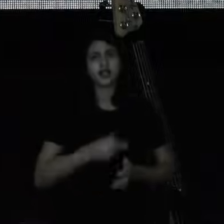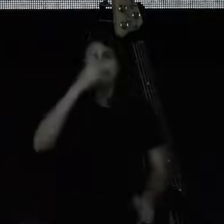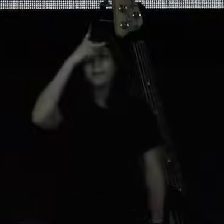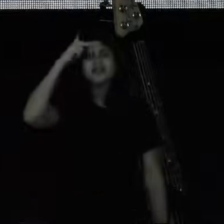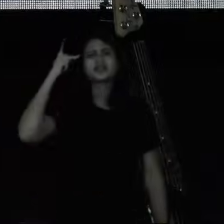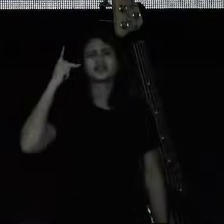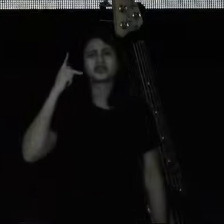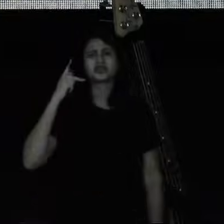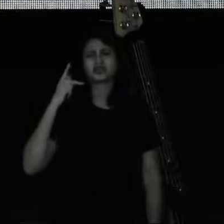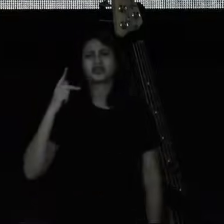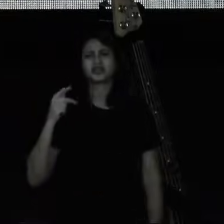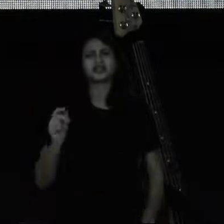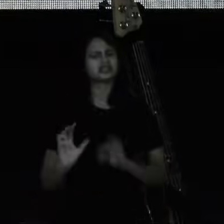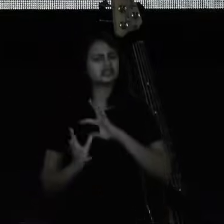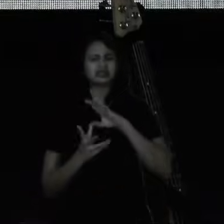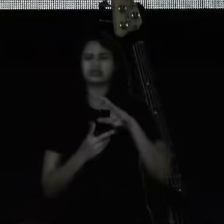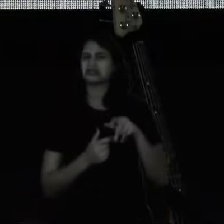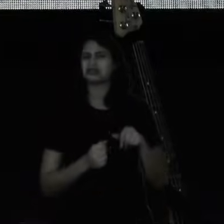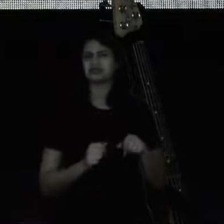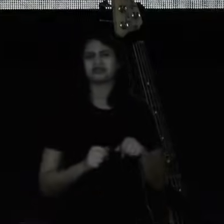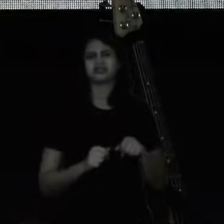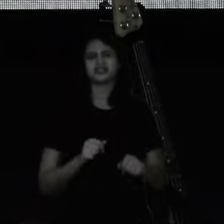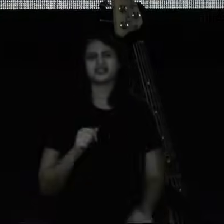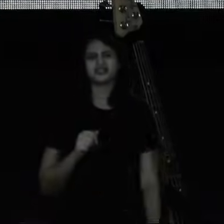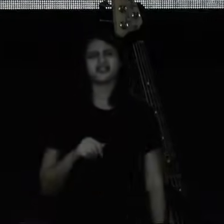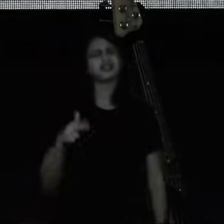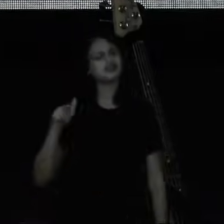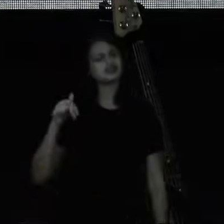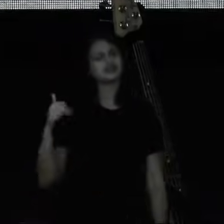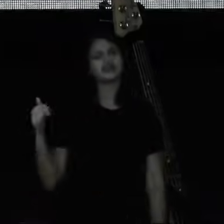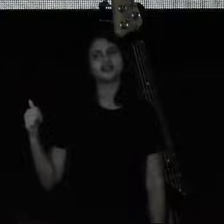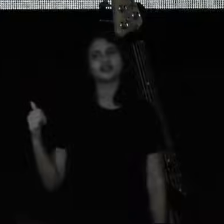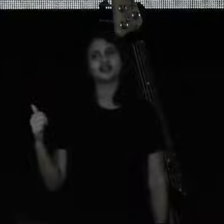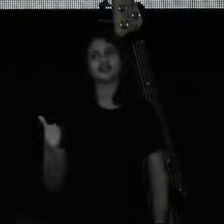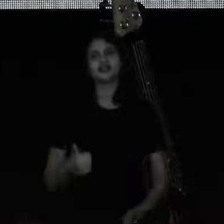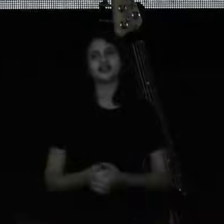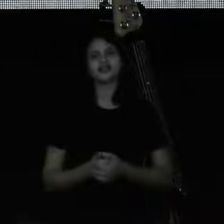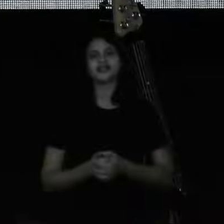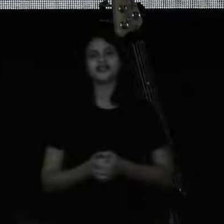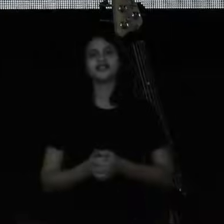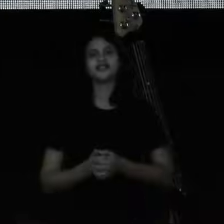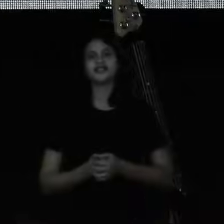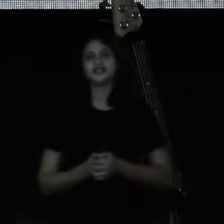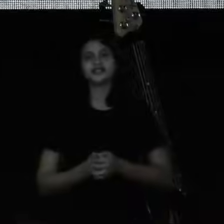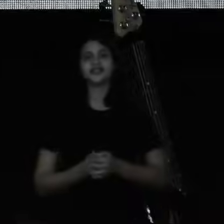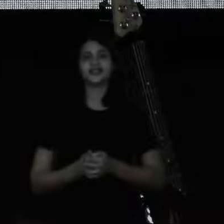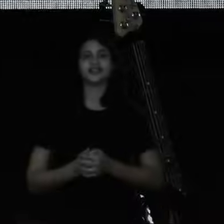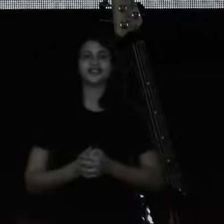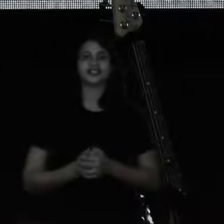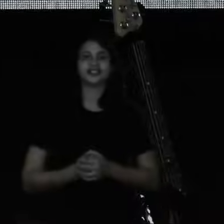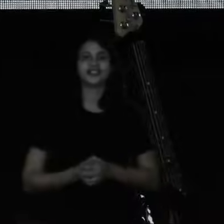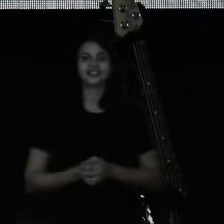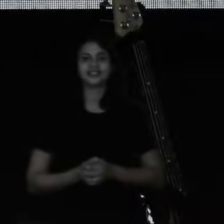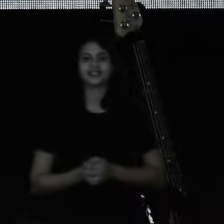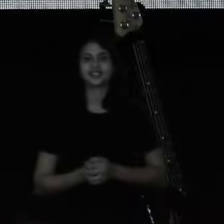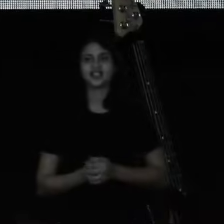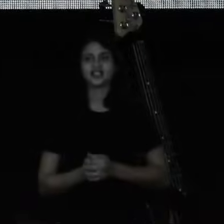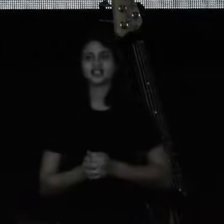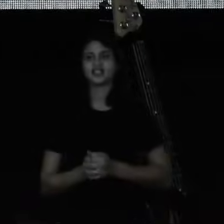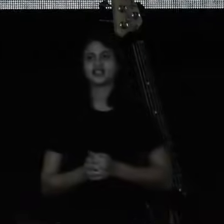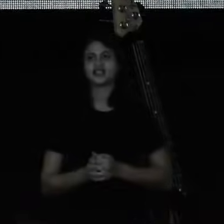nada, desocupadas, estavam querendo fazer alguma coisa, conheceram Jefté. Jefté era um homem